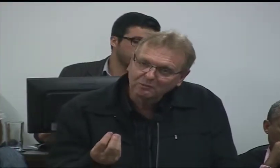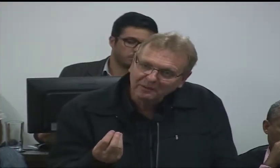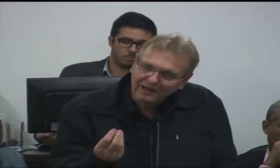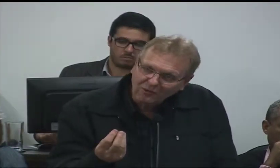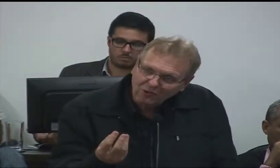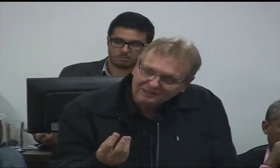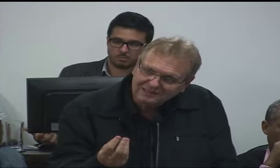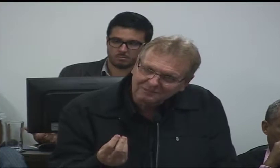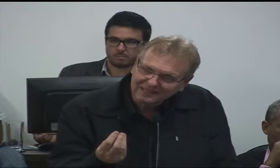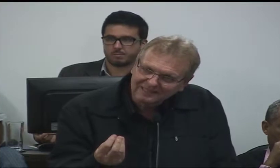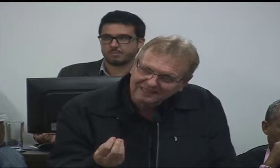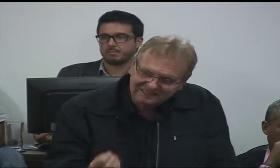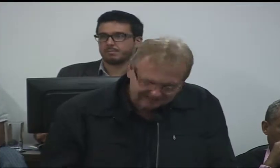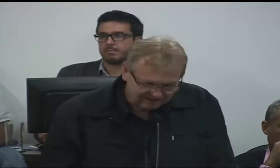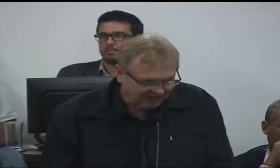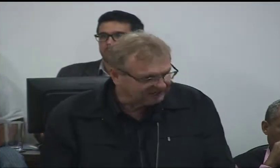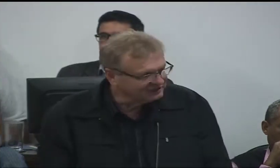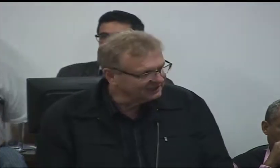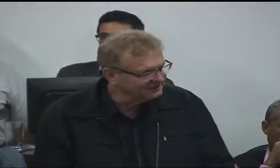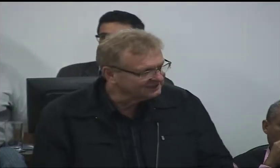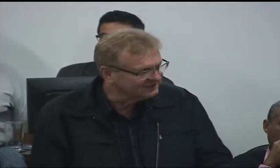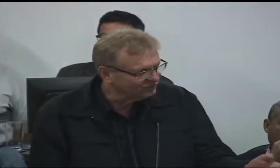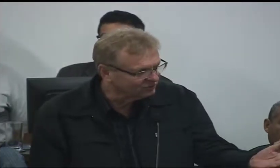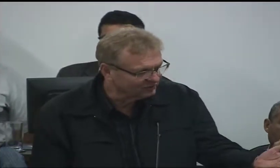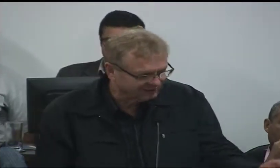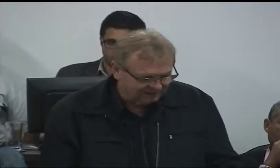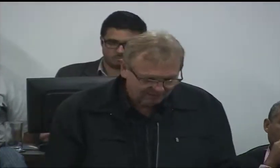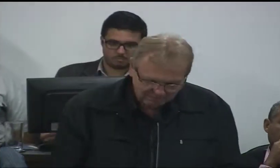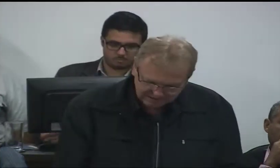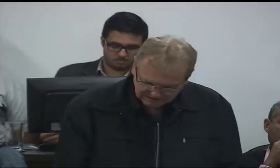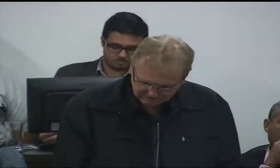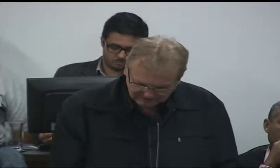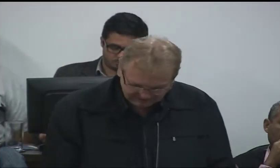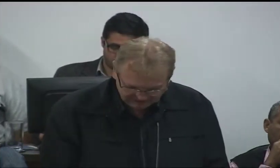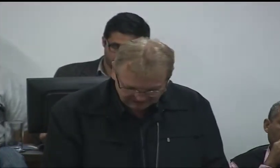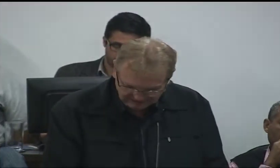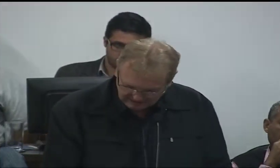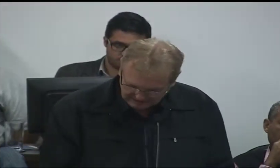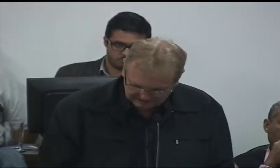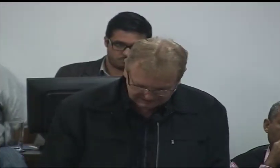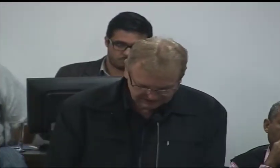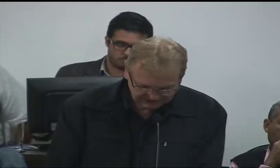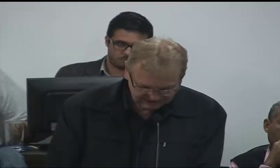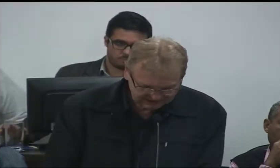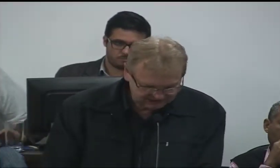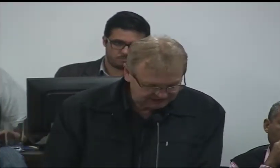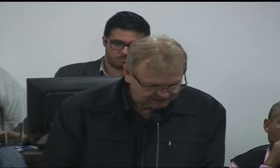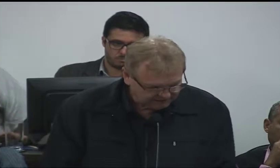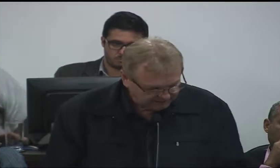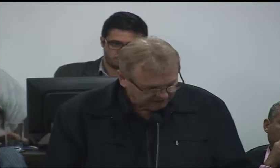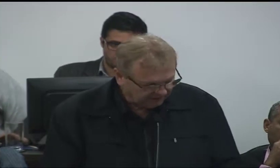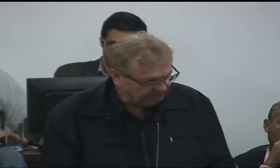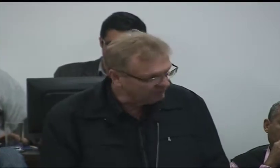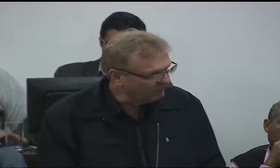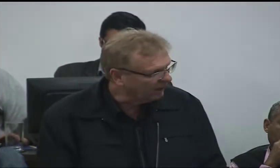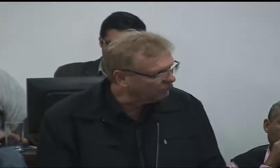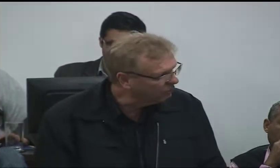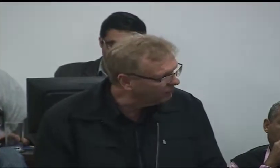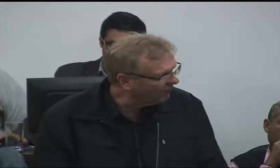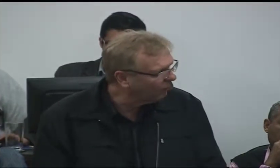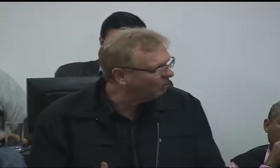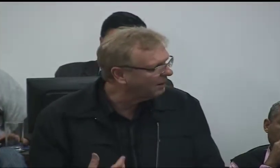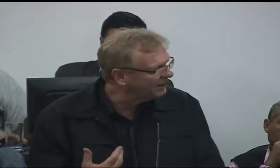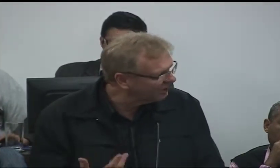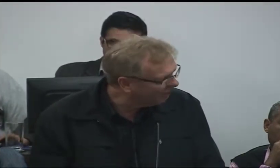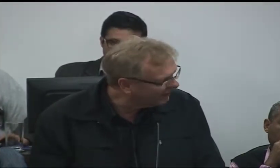descoberto precocemente, a chance, o doutor Marcelo está aqui, a chance de haver uma